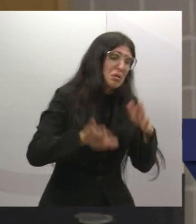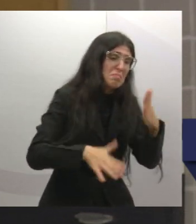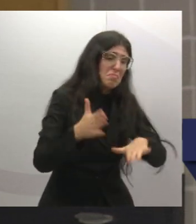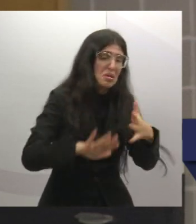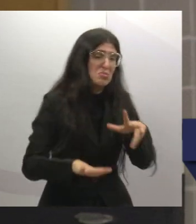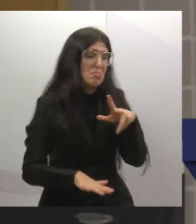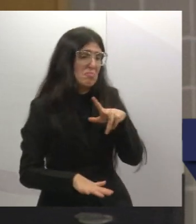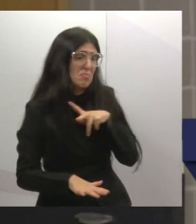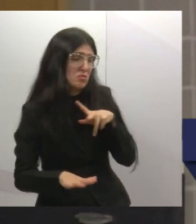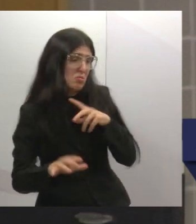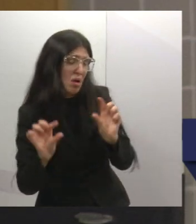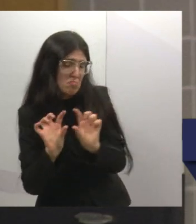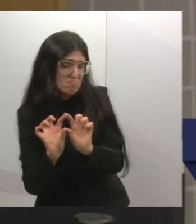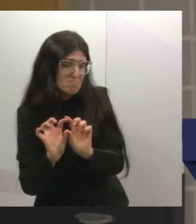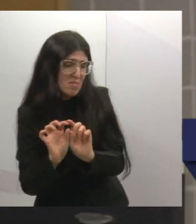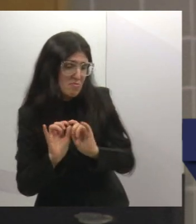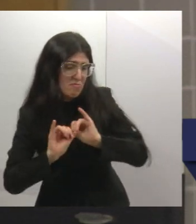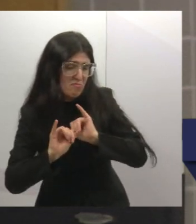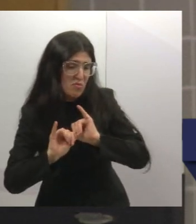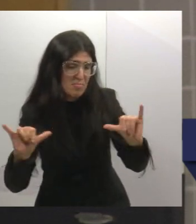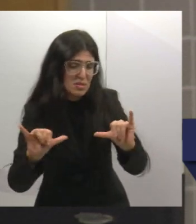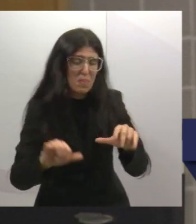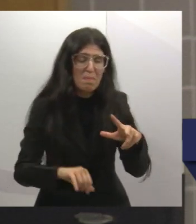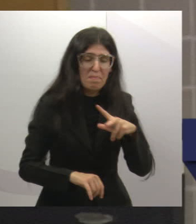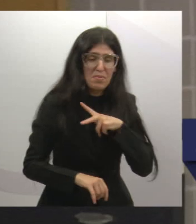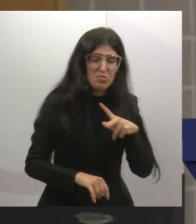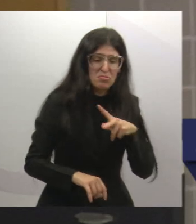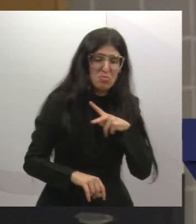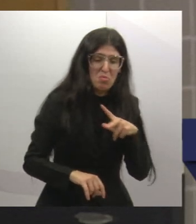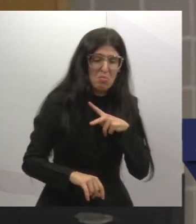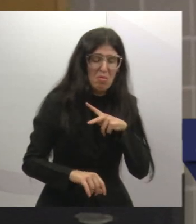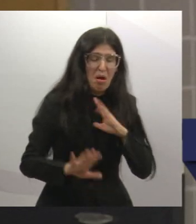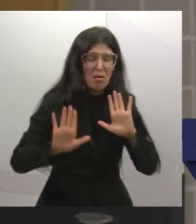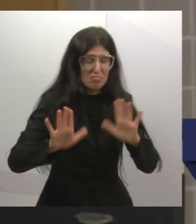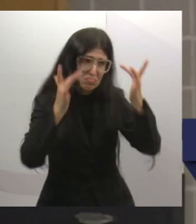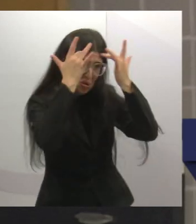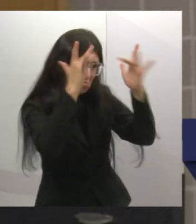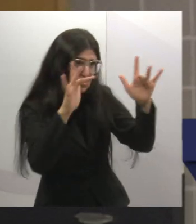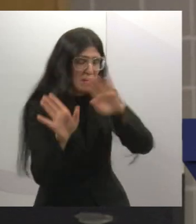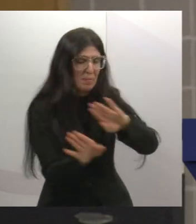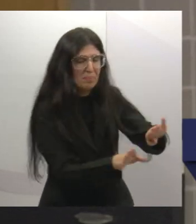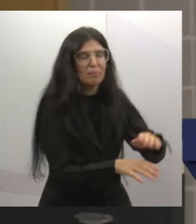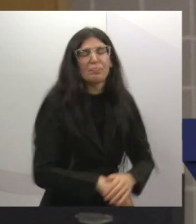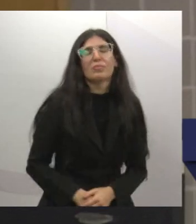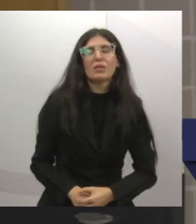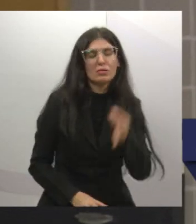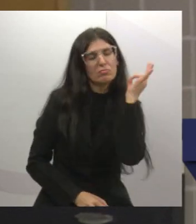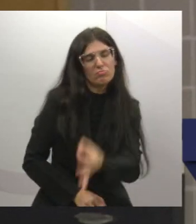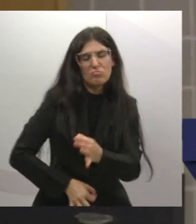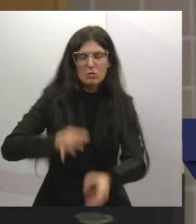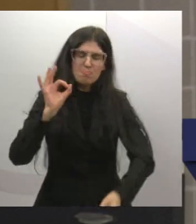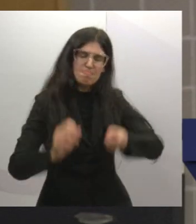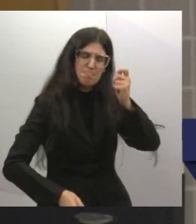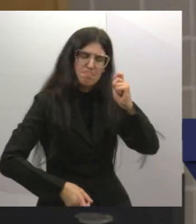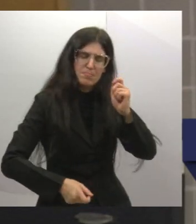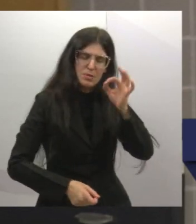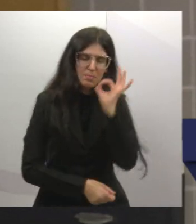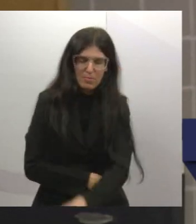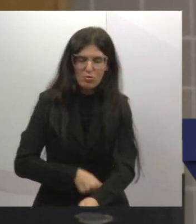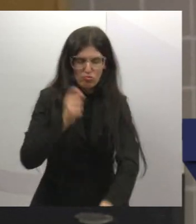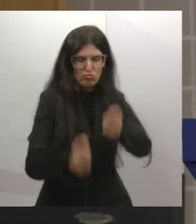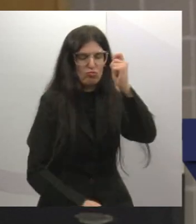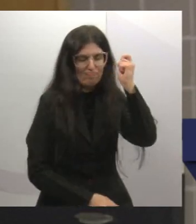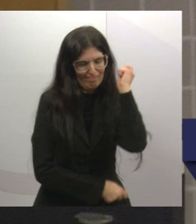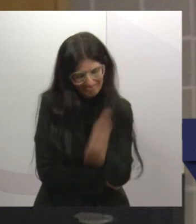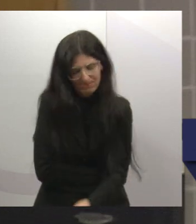lembrando, esse dado ele é apresentado pelo TCE mensalmente. O TCE, ele, através da